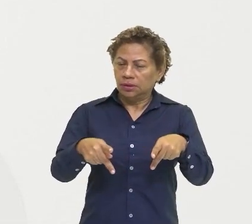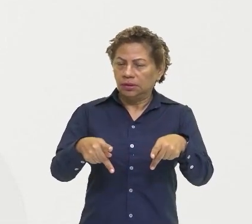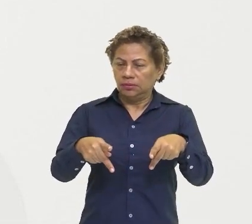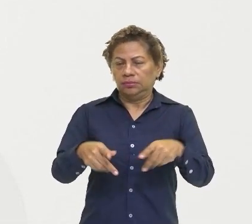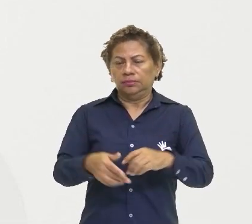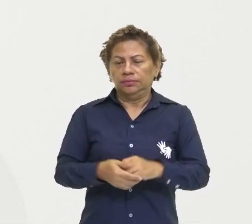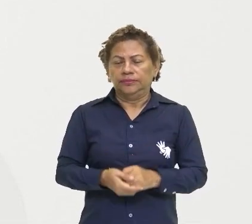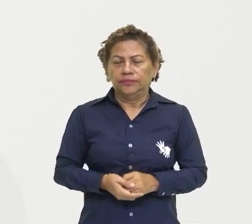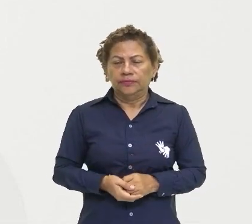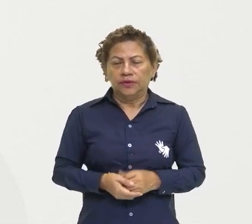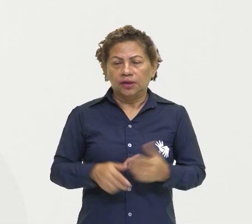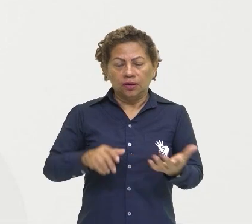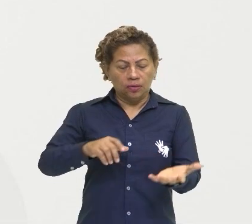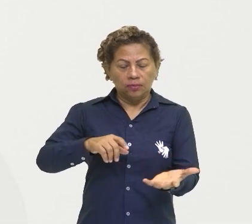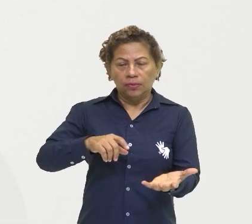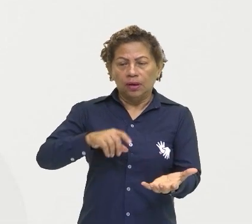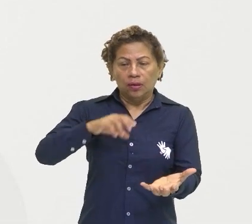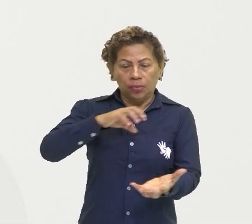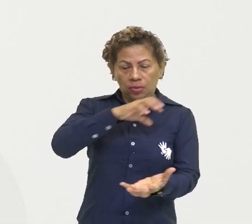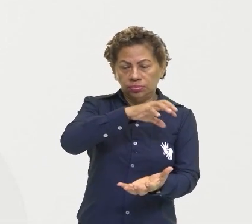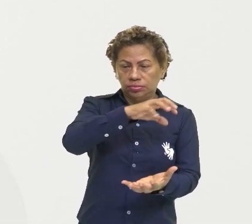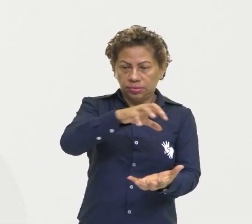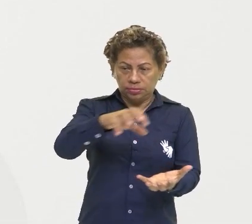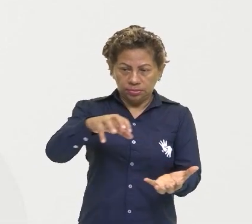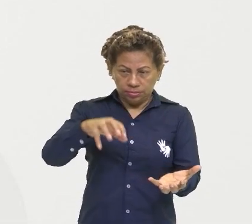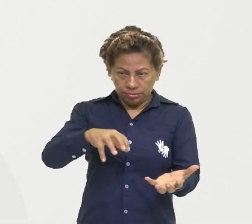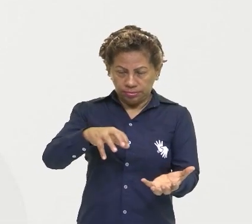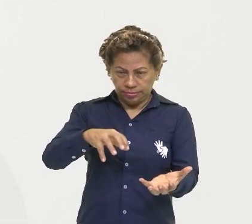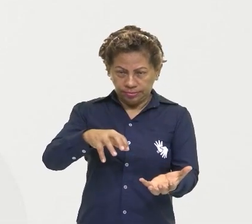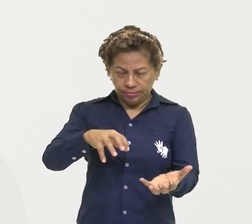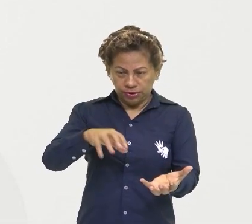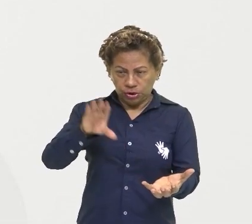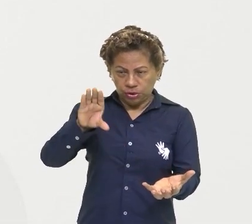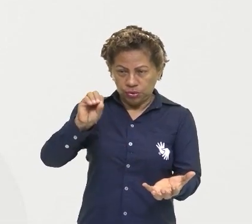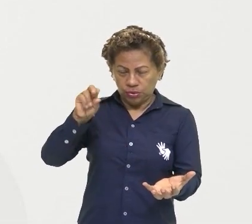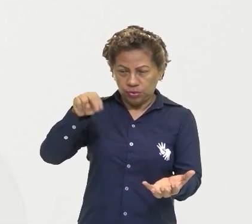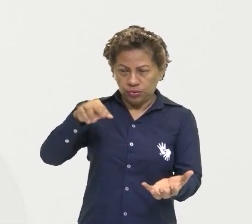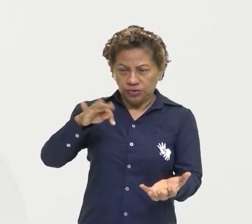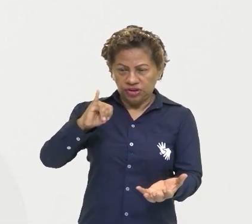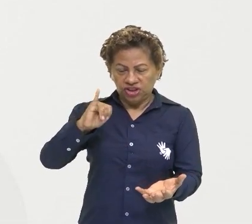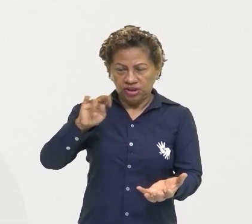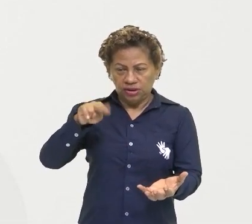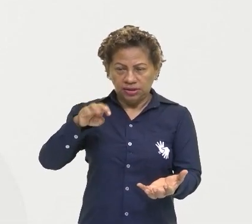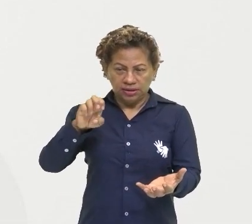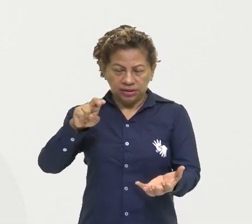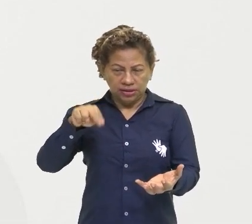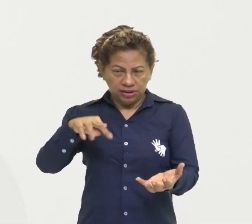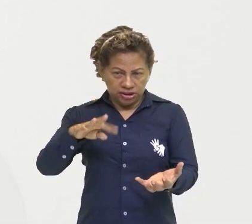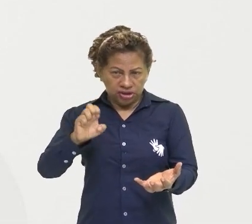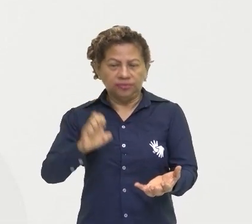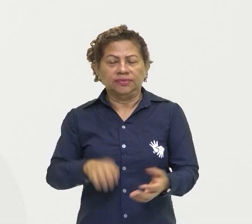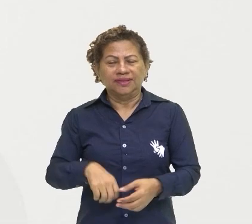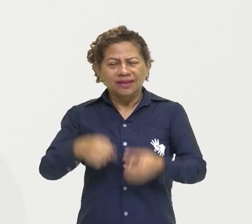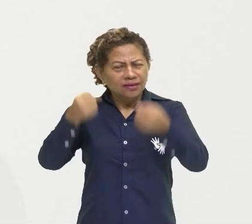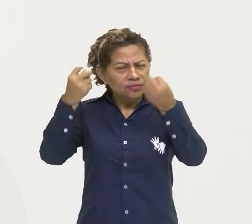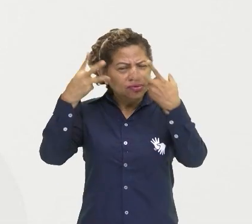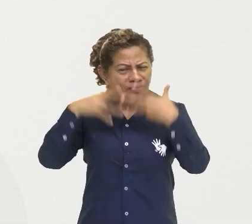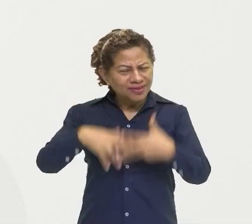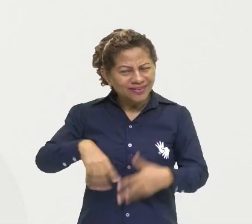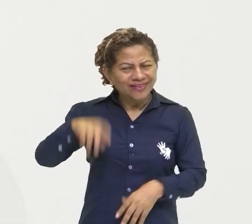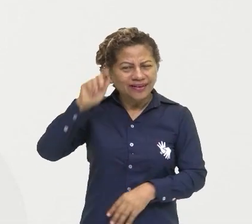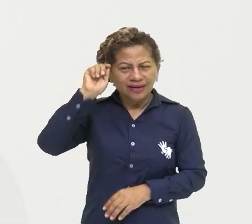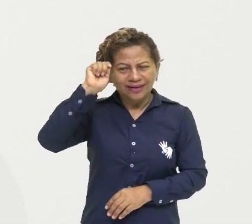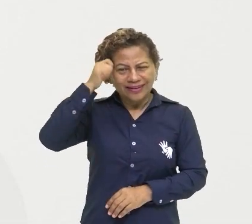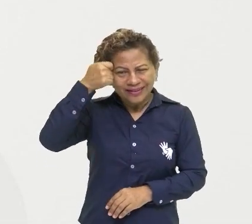Por continente. E aí eu apontei para vocês o seguinte, que o continente asiático é o que concentra maior quantitativo